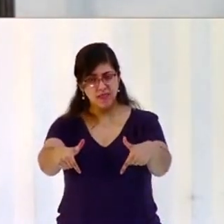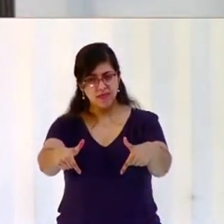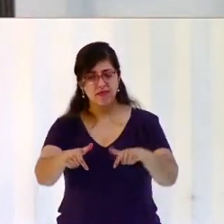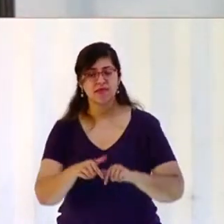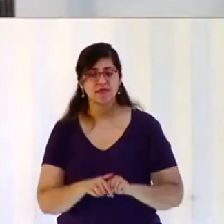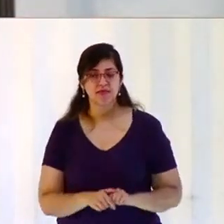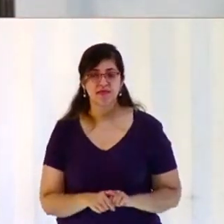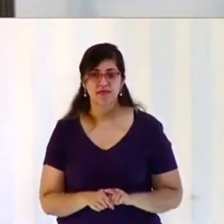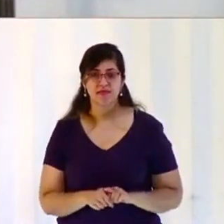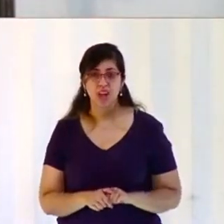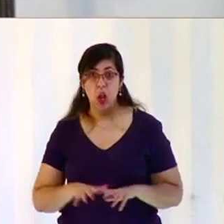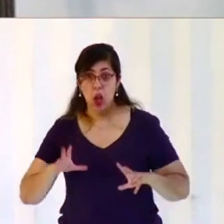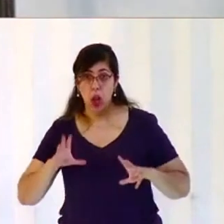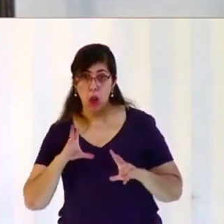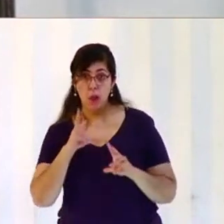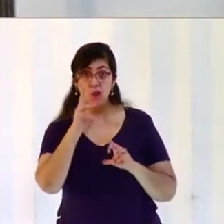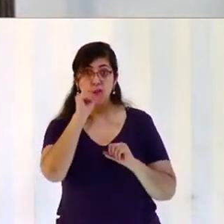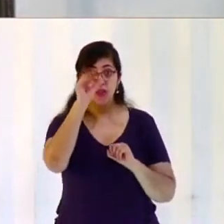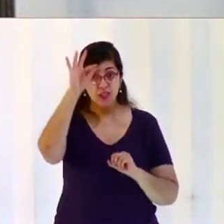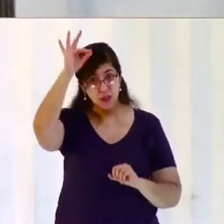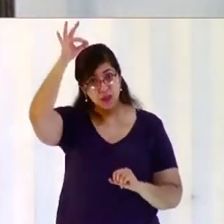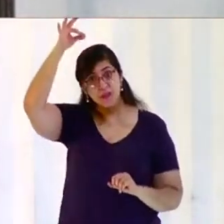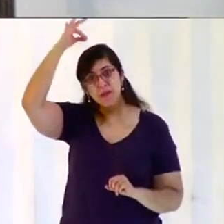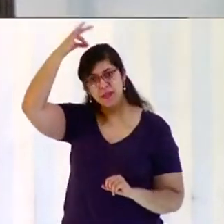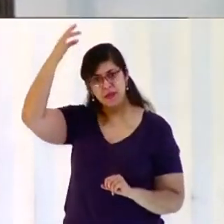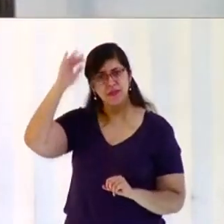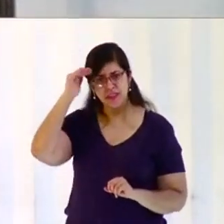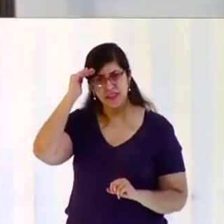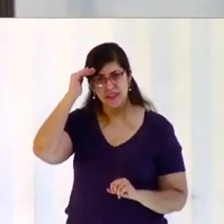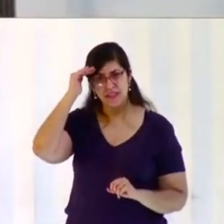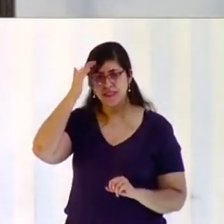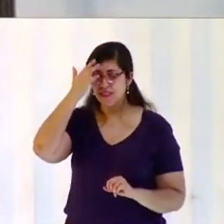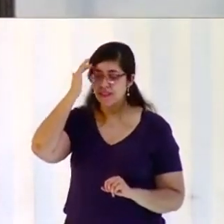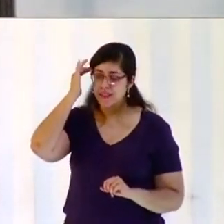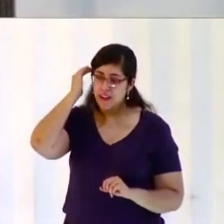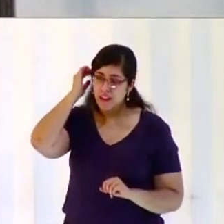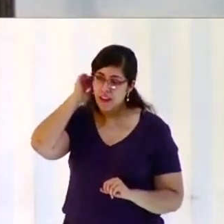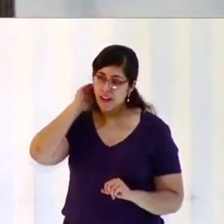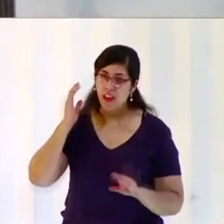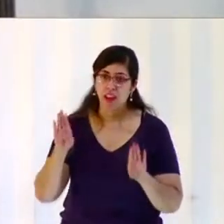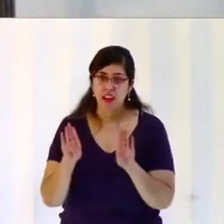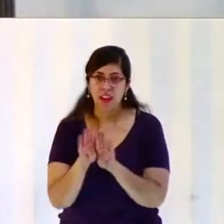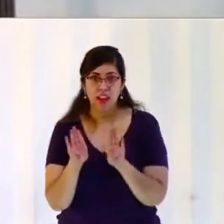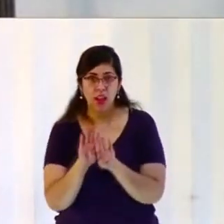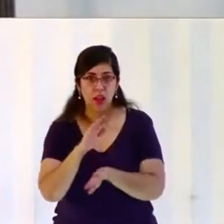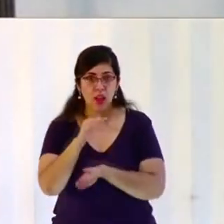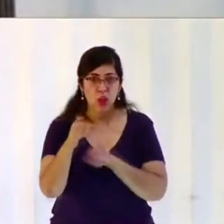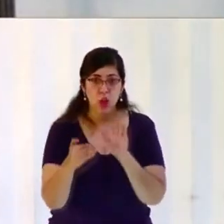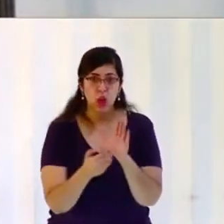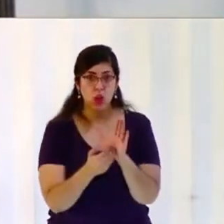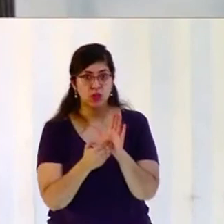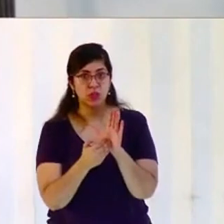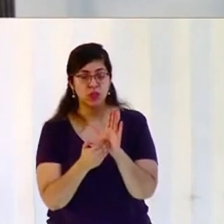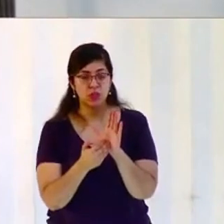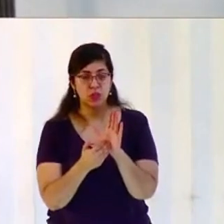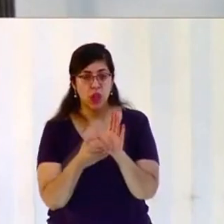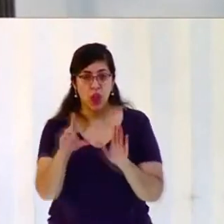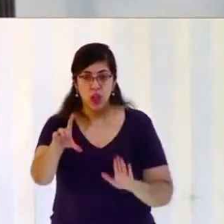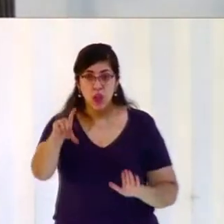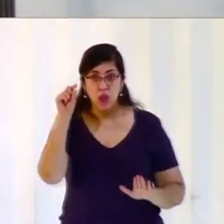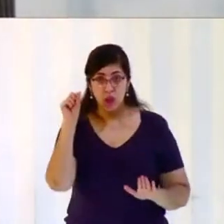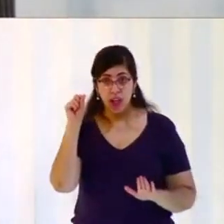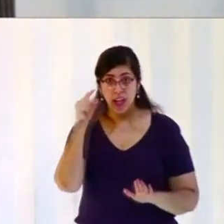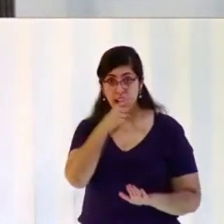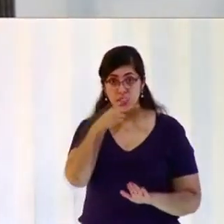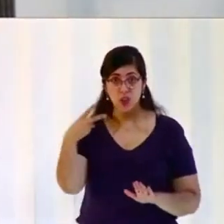todas as forças contrárias ao cristianismo. Então, a designação que foi dada a eles, e que por extensão é para